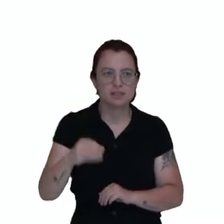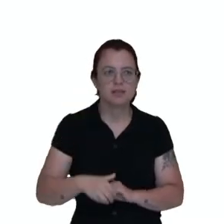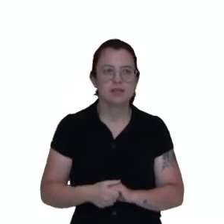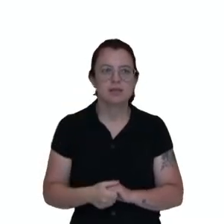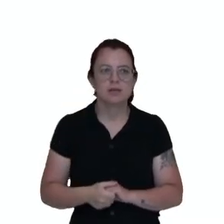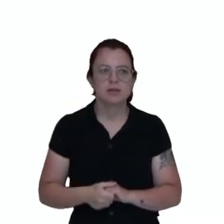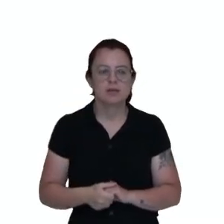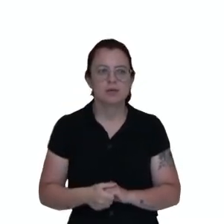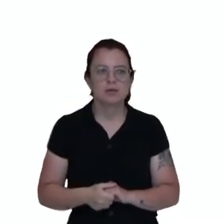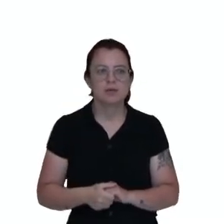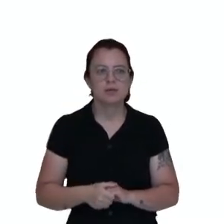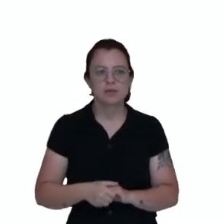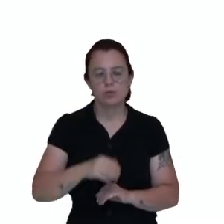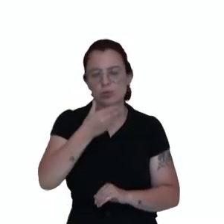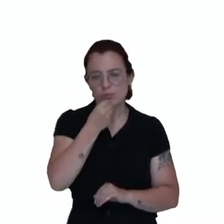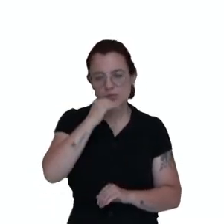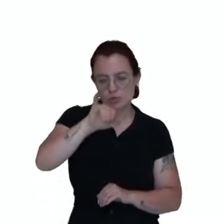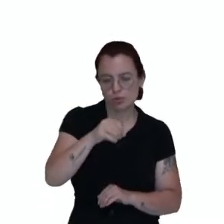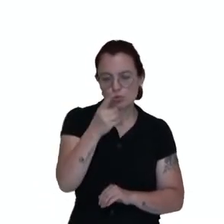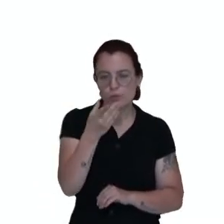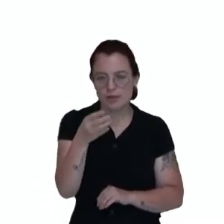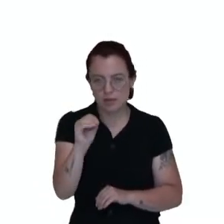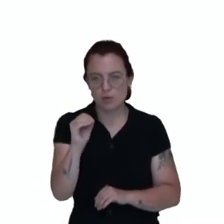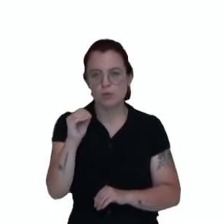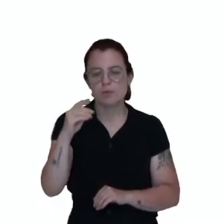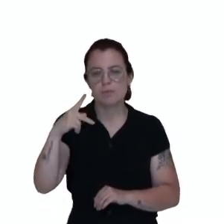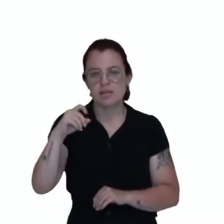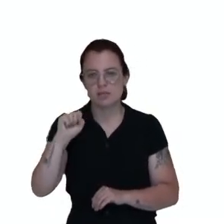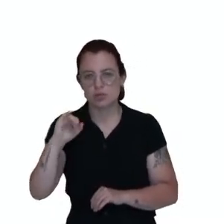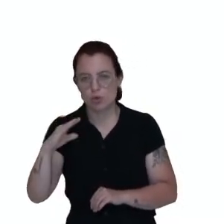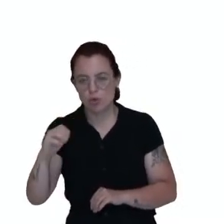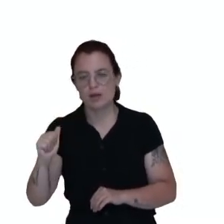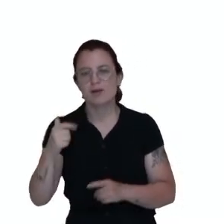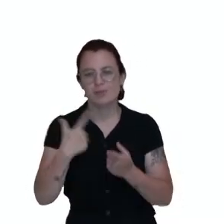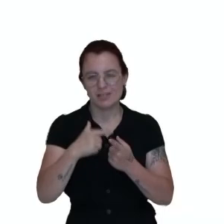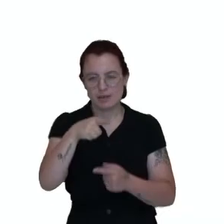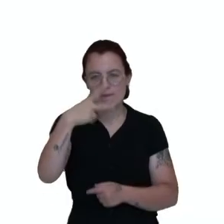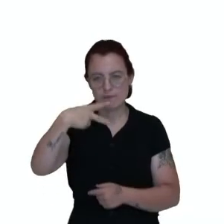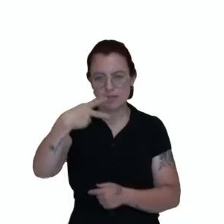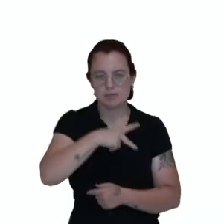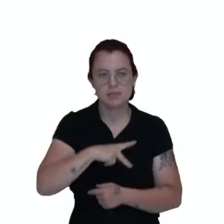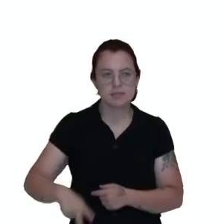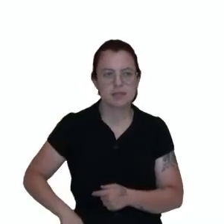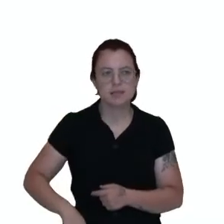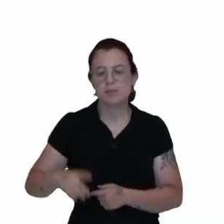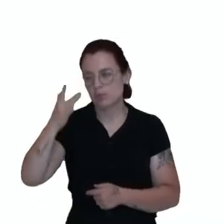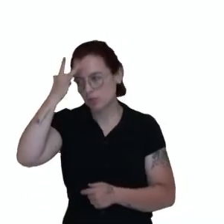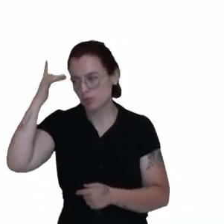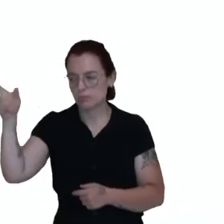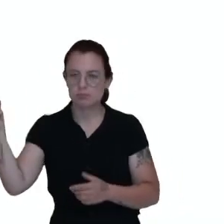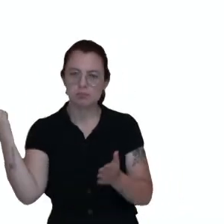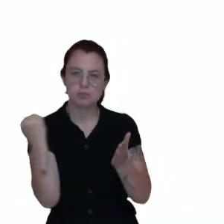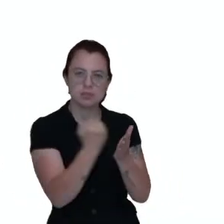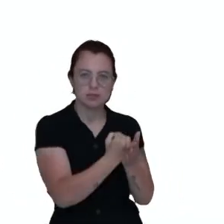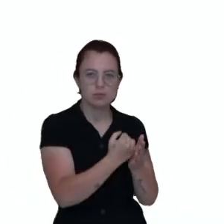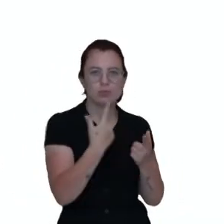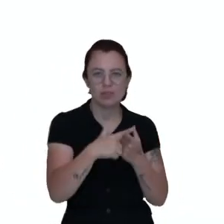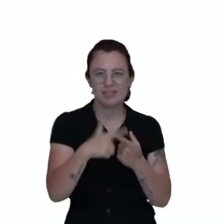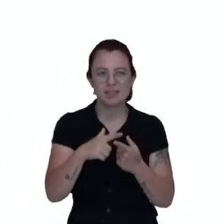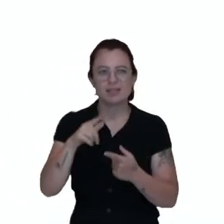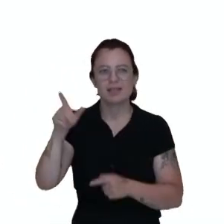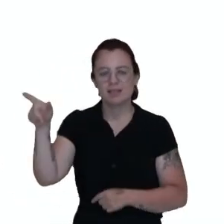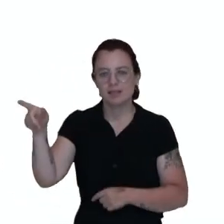1930, quando João Pessoa, que era o candidato a vice-presidente de Vargas, ele vai ser assassinado a mando de seus rivais